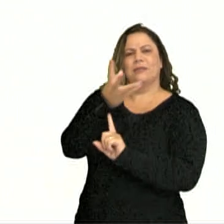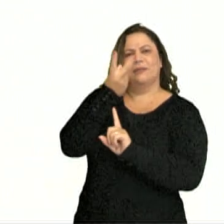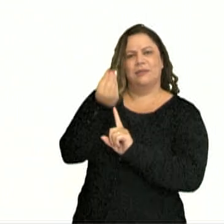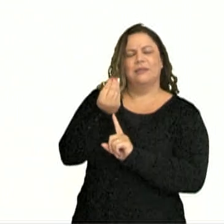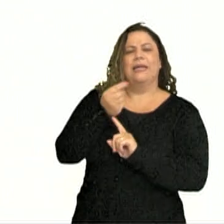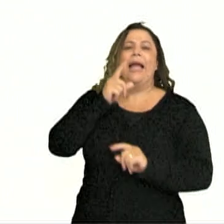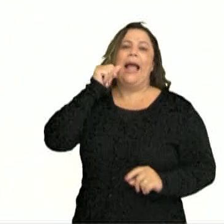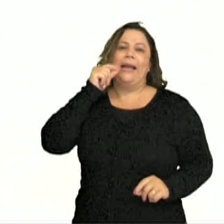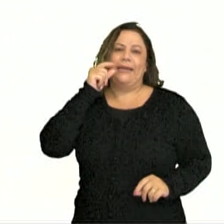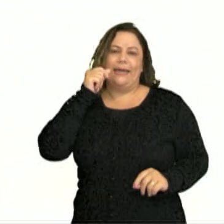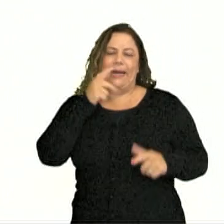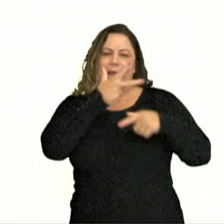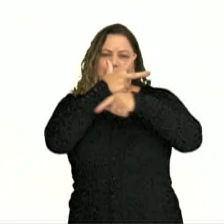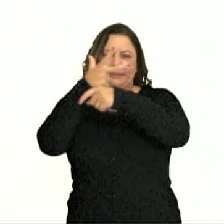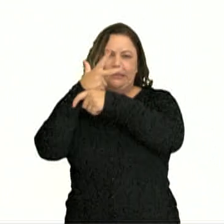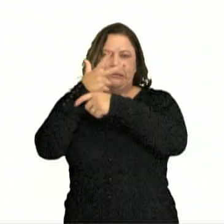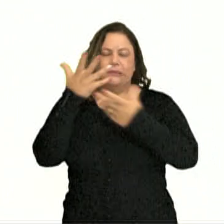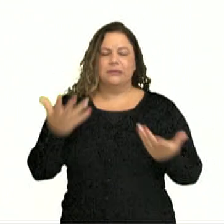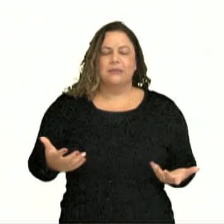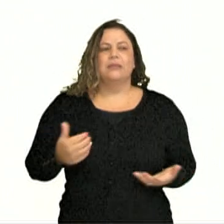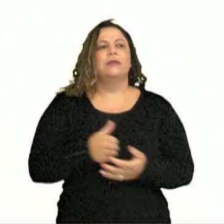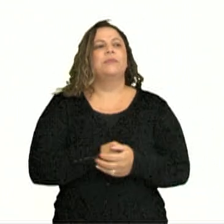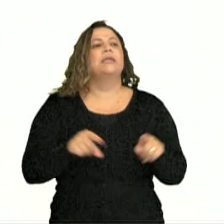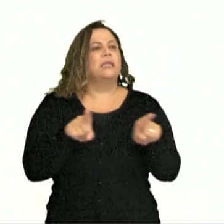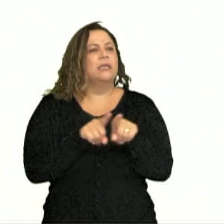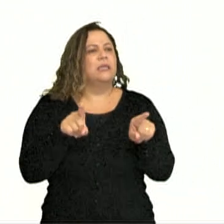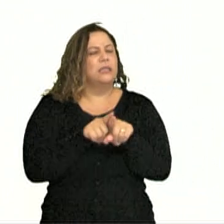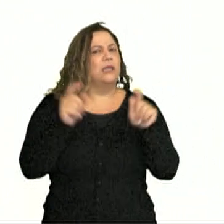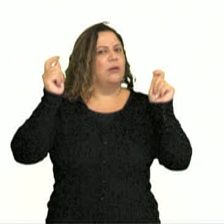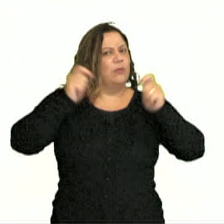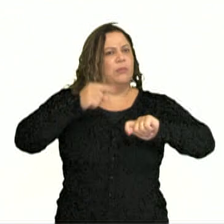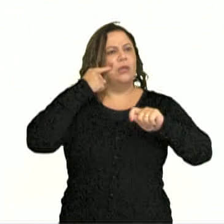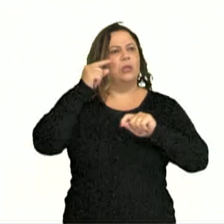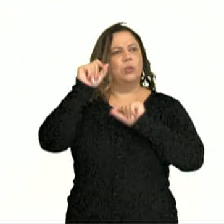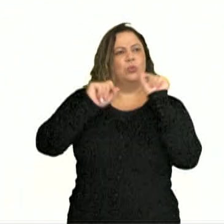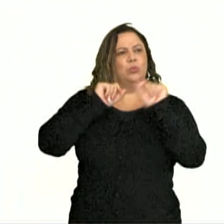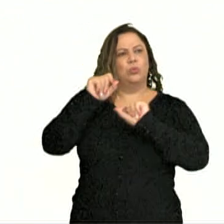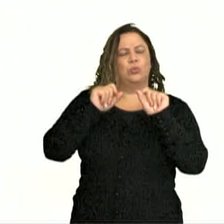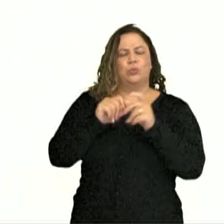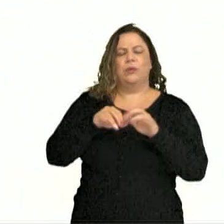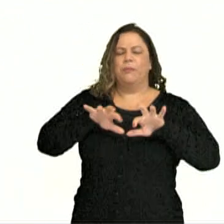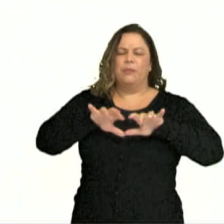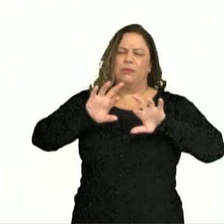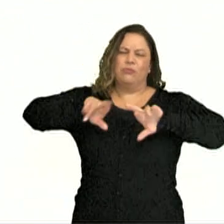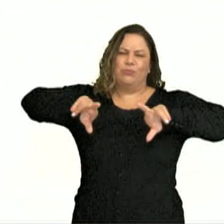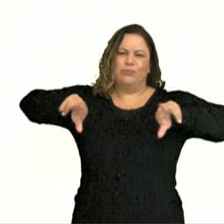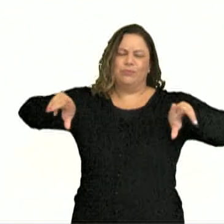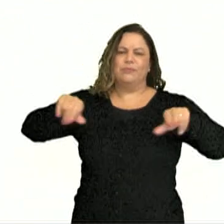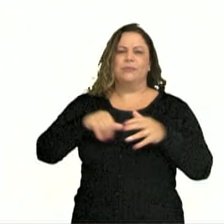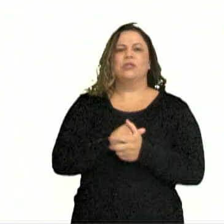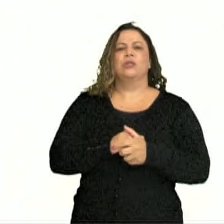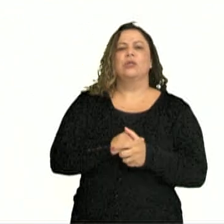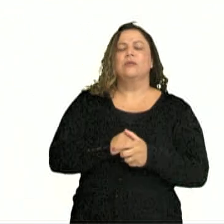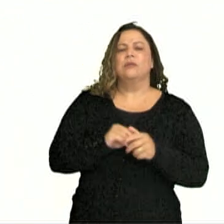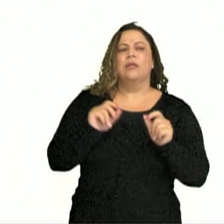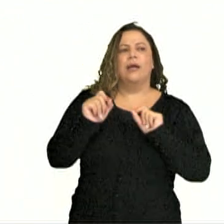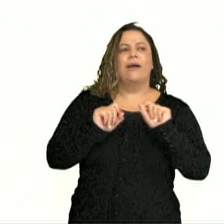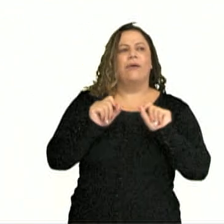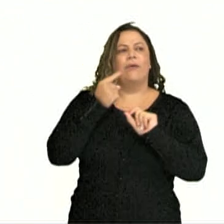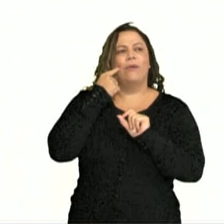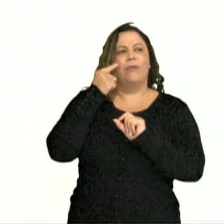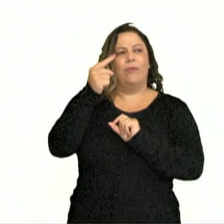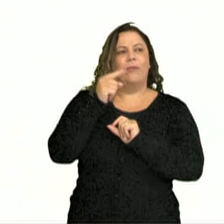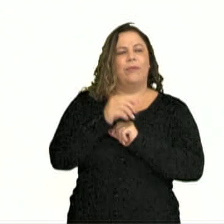versus Câmera. Depois também se destacou com as séries Circulismo Digital e Carne e Acrílico. Tá? Aqui